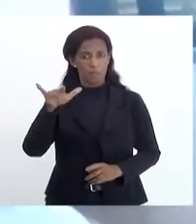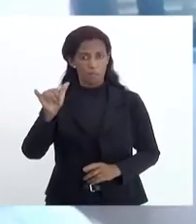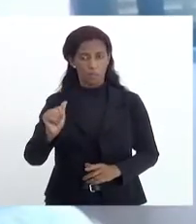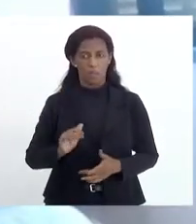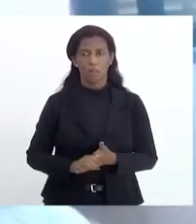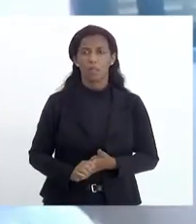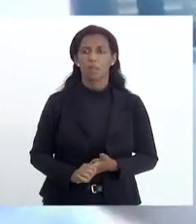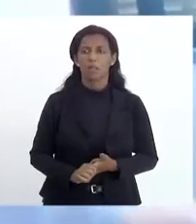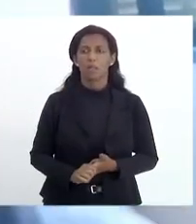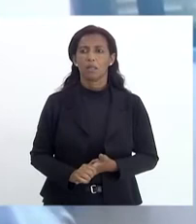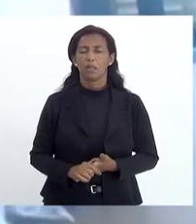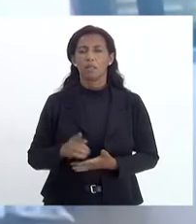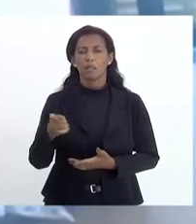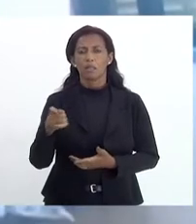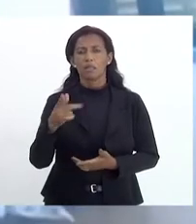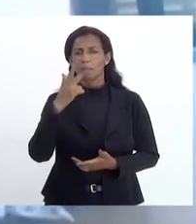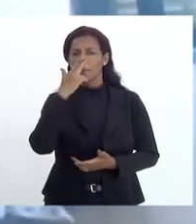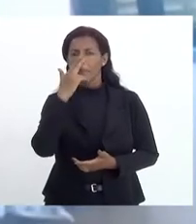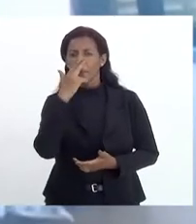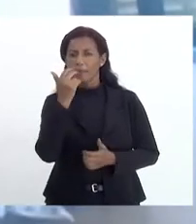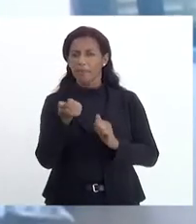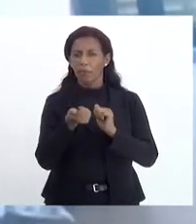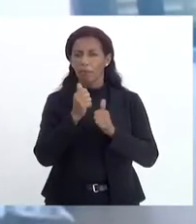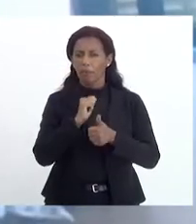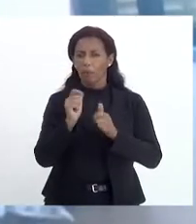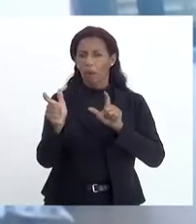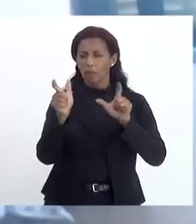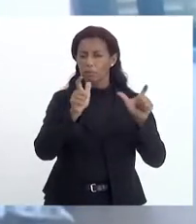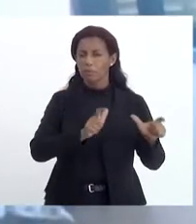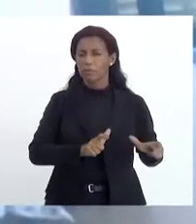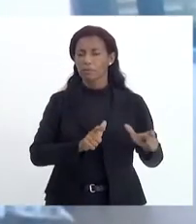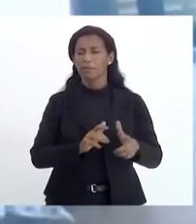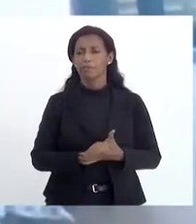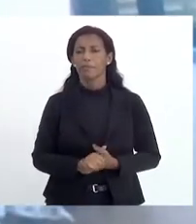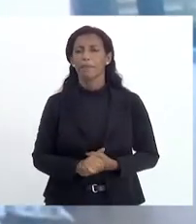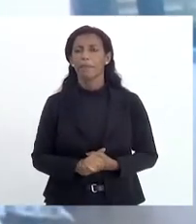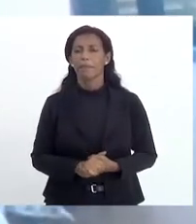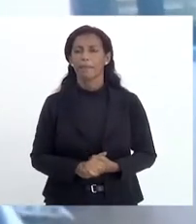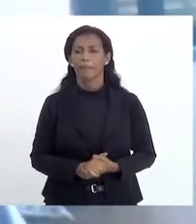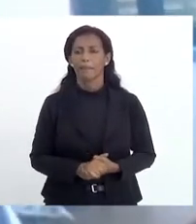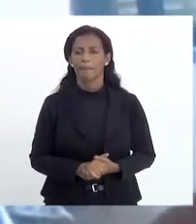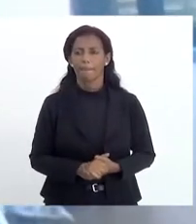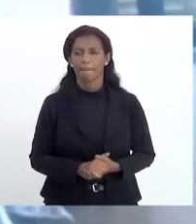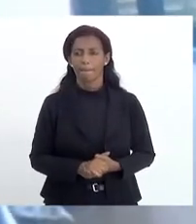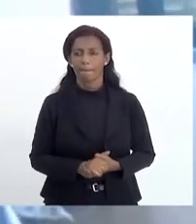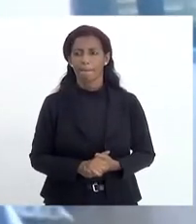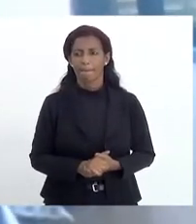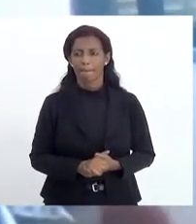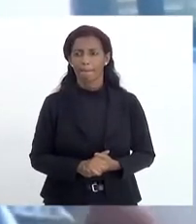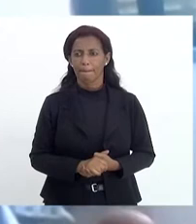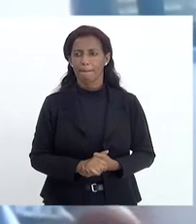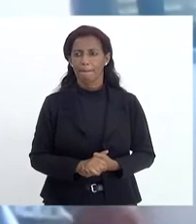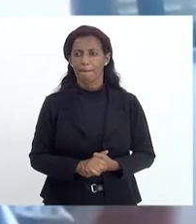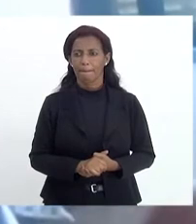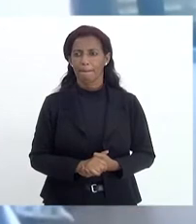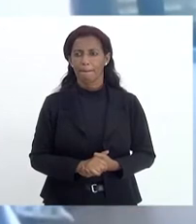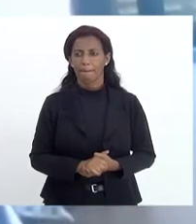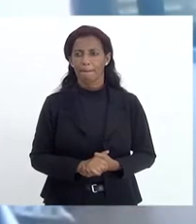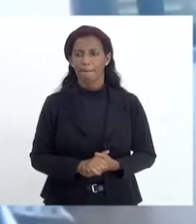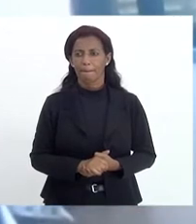E me pareceu adequado, a própria deputada Célia Jordão concordou, que, como é uma